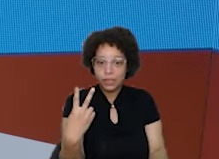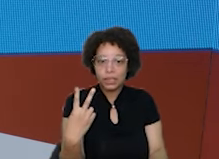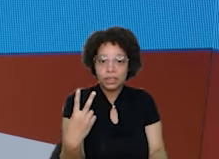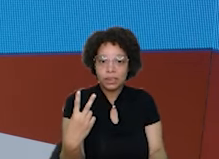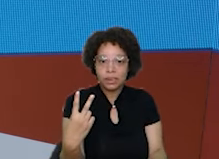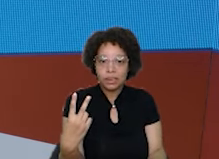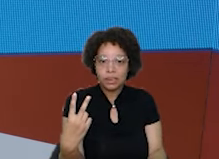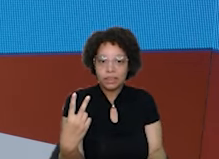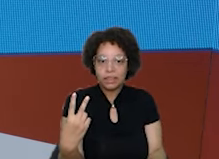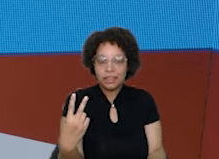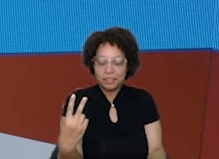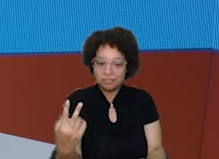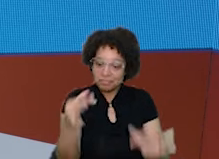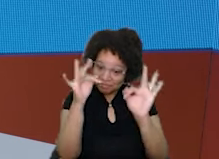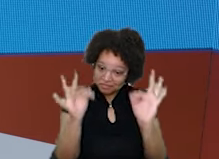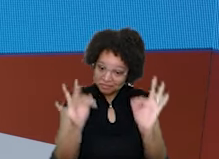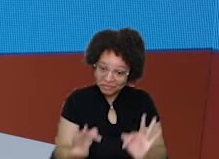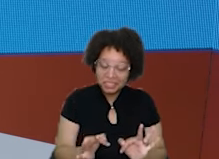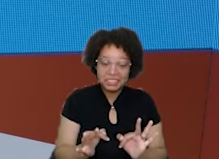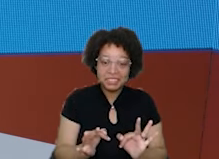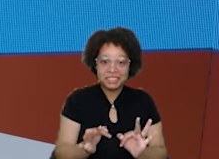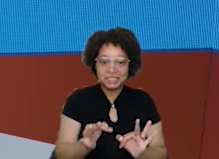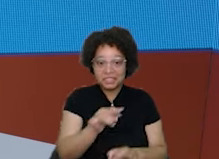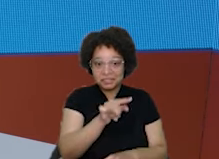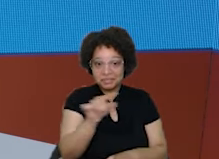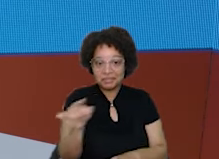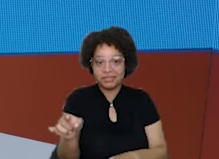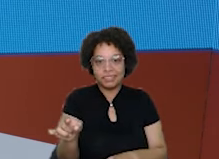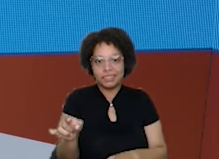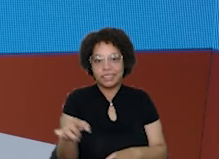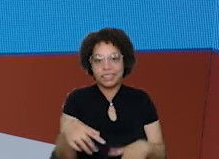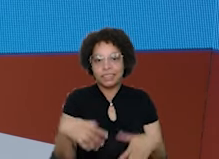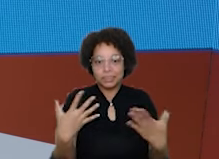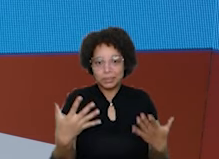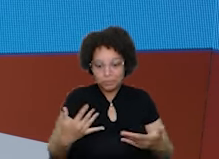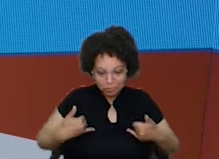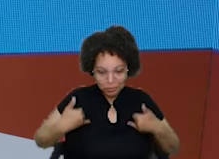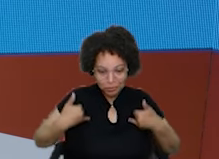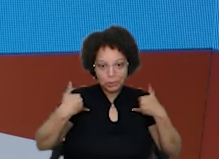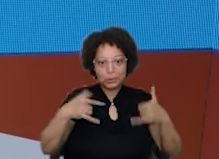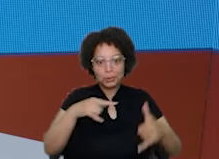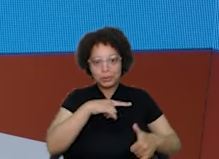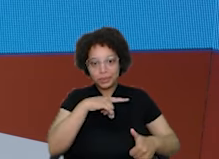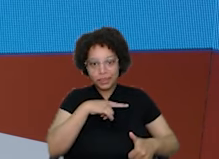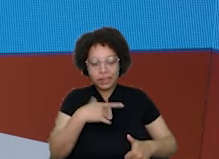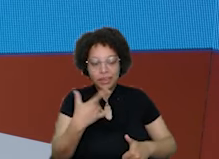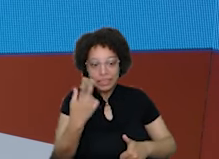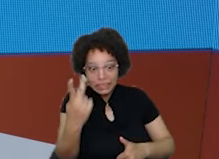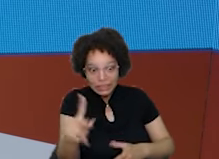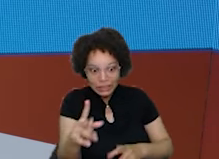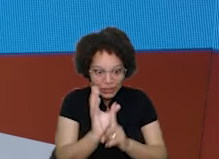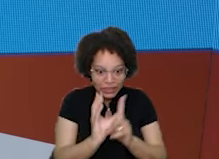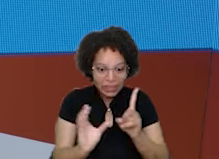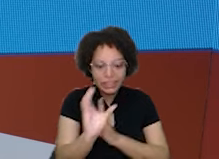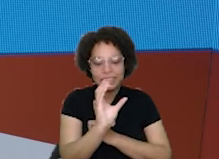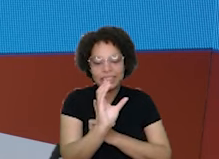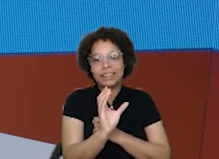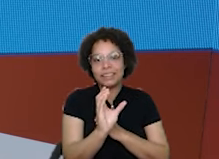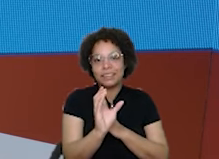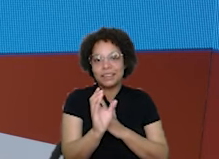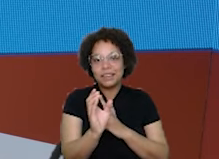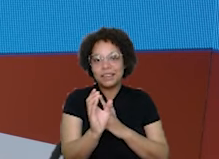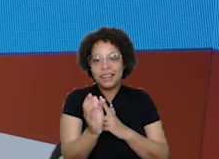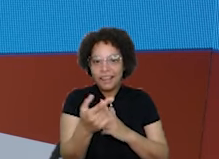figura elas ficam felizes por você né Elas Ficam orgulhosas de serem seus clientes elas ficam